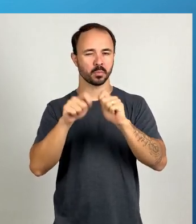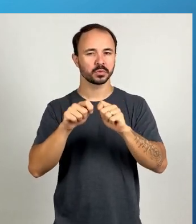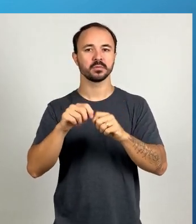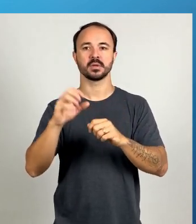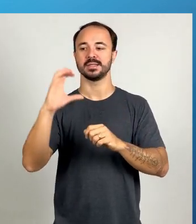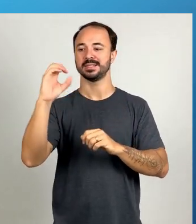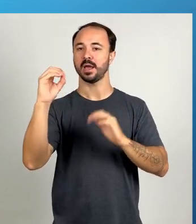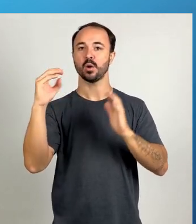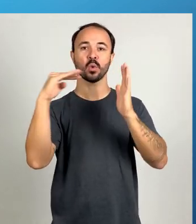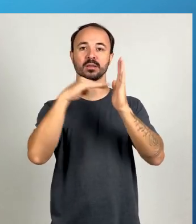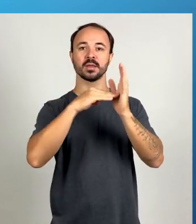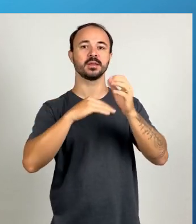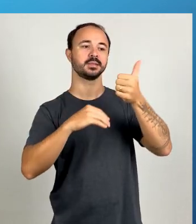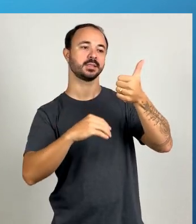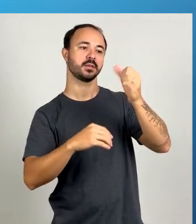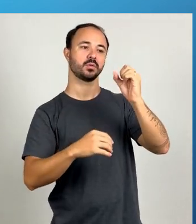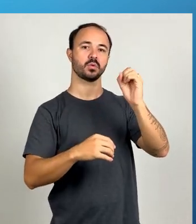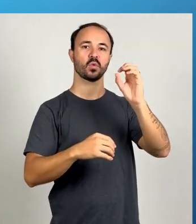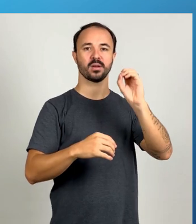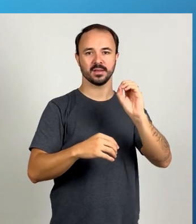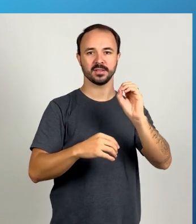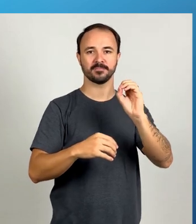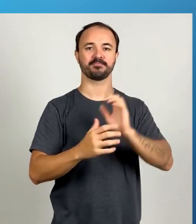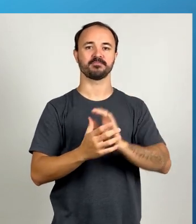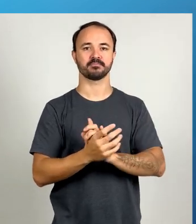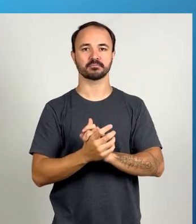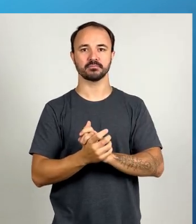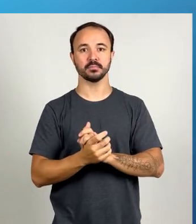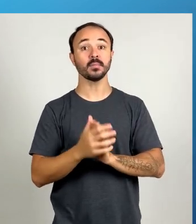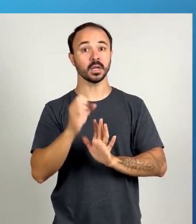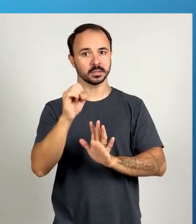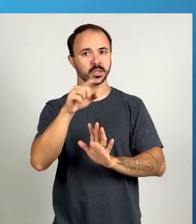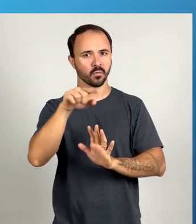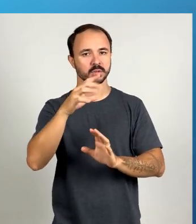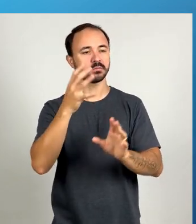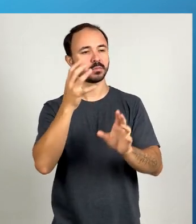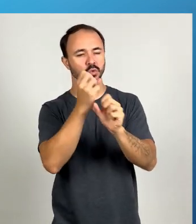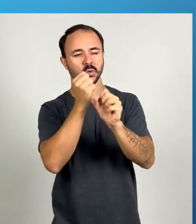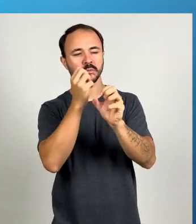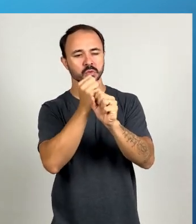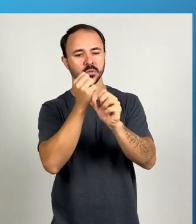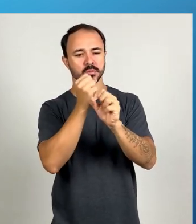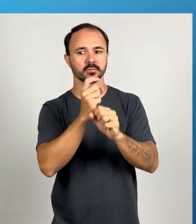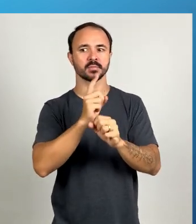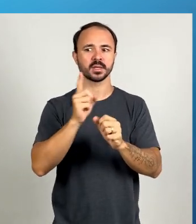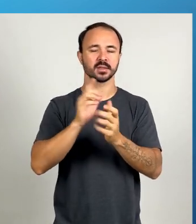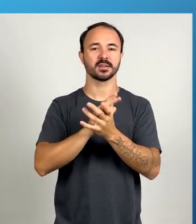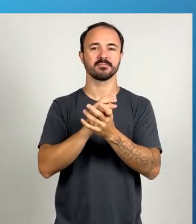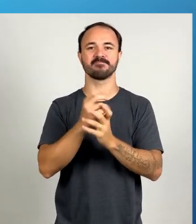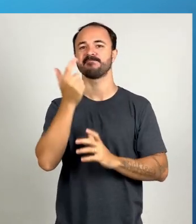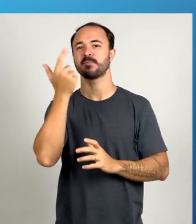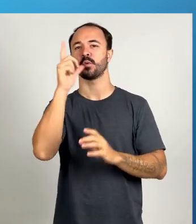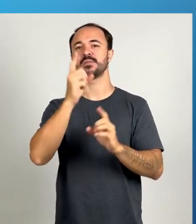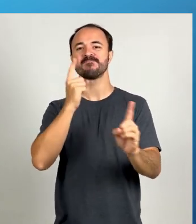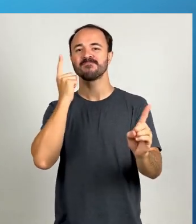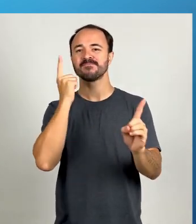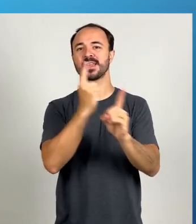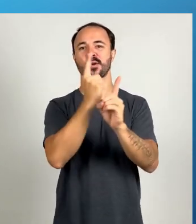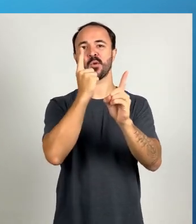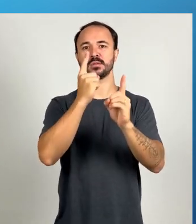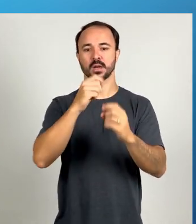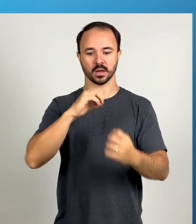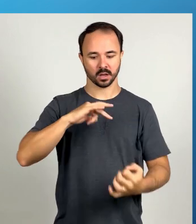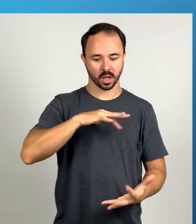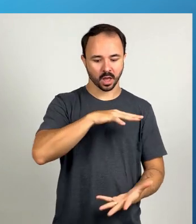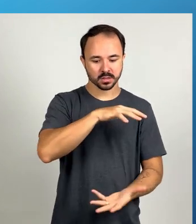a 180 graus. E se você calcular esses dois números, vai dar exatamente a